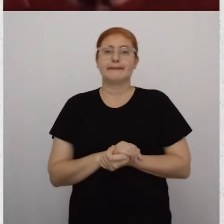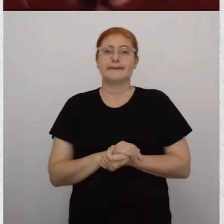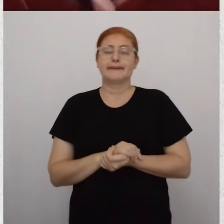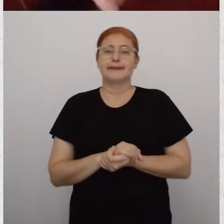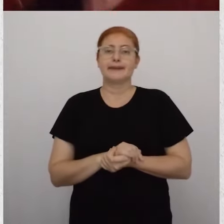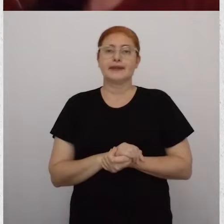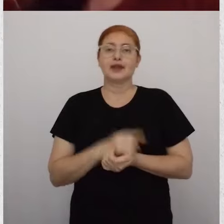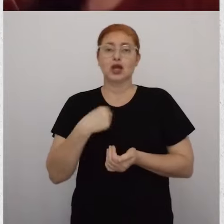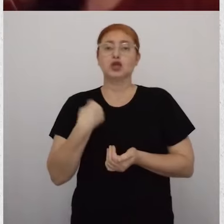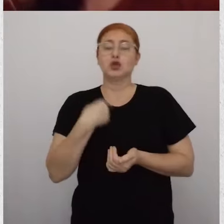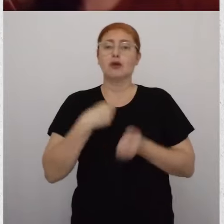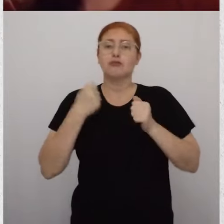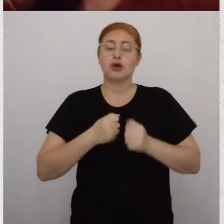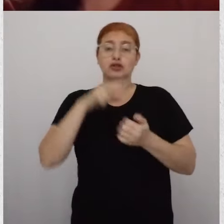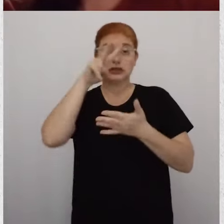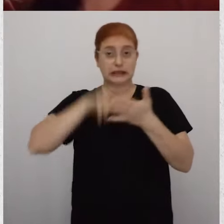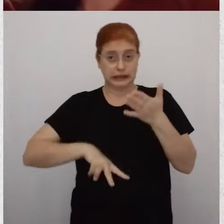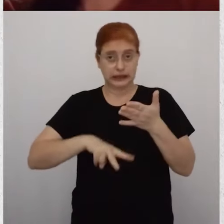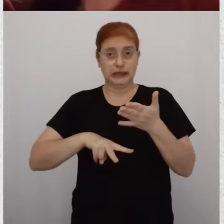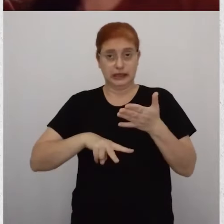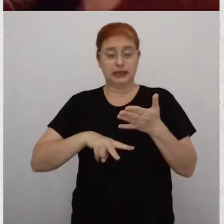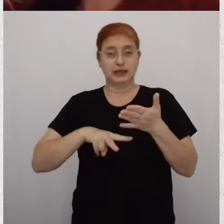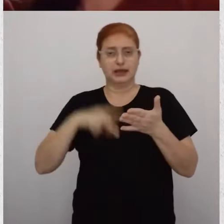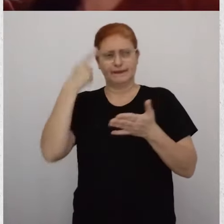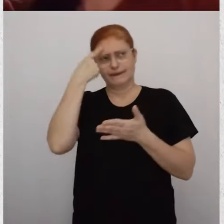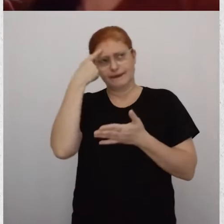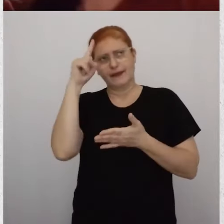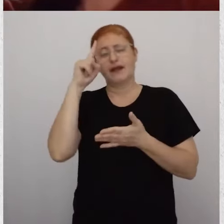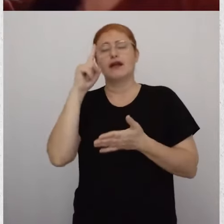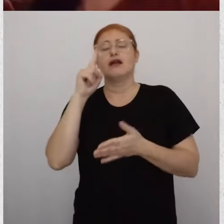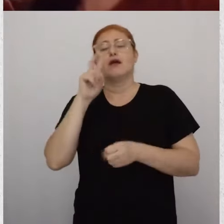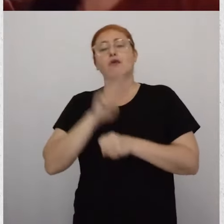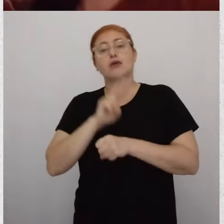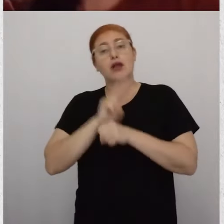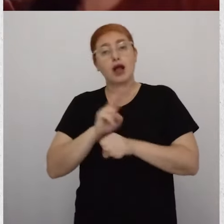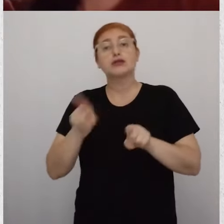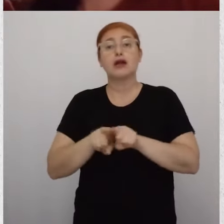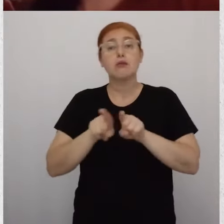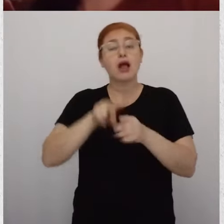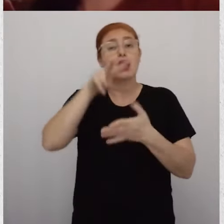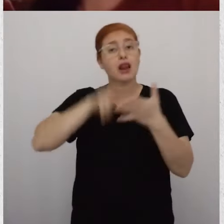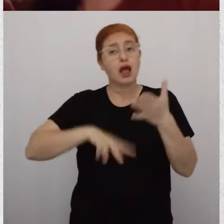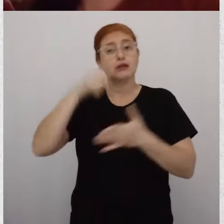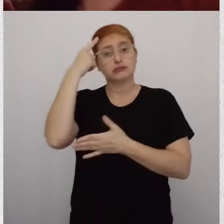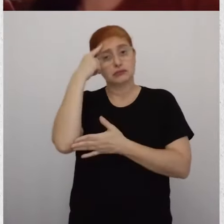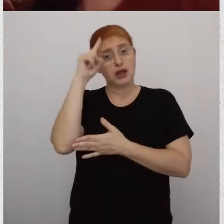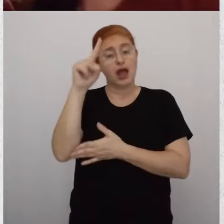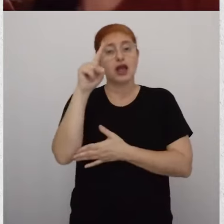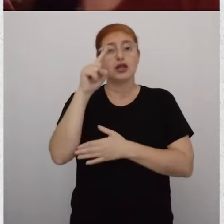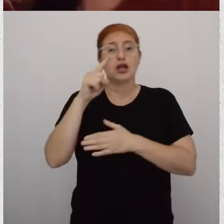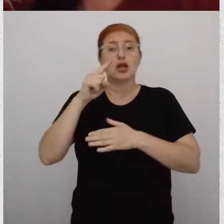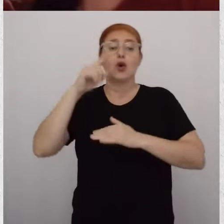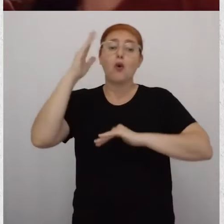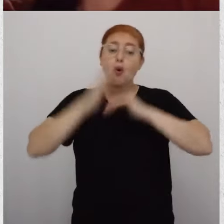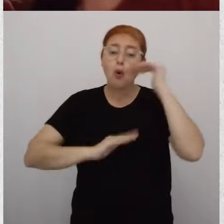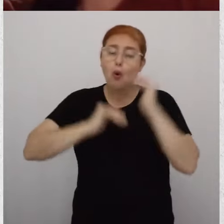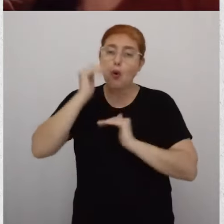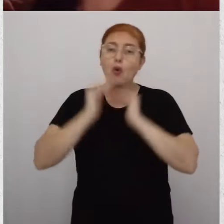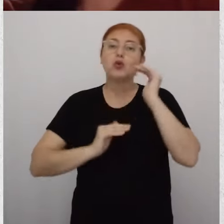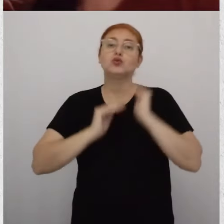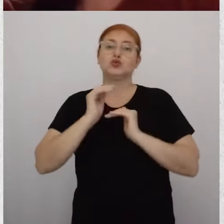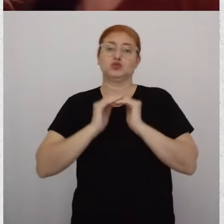que a gente pode ler a partir da ideia de cuidado, pode ler a partir da ideia de construção de